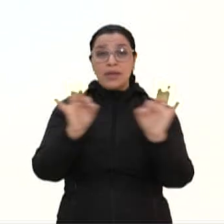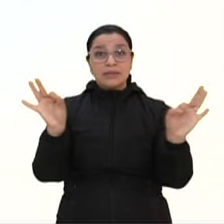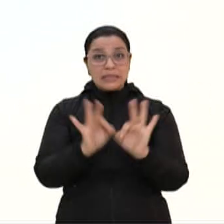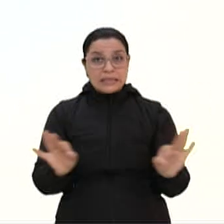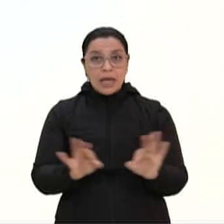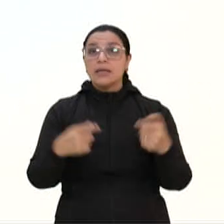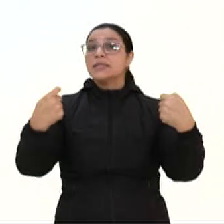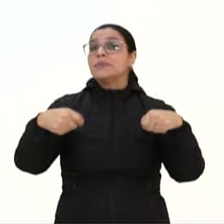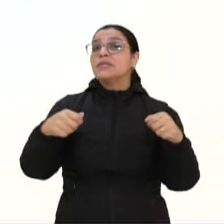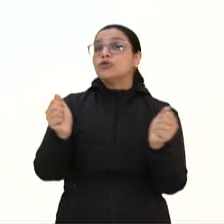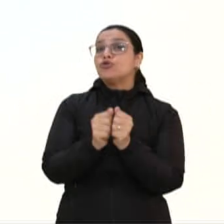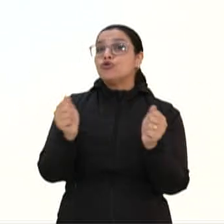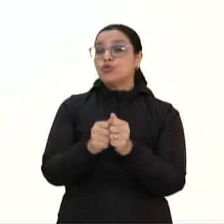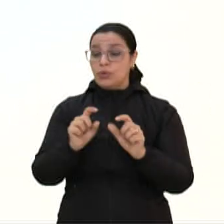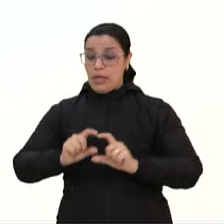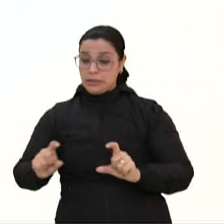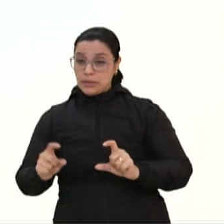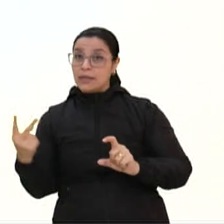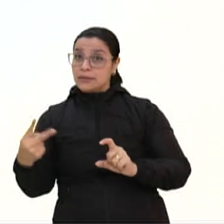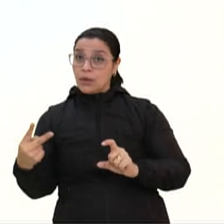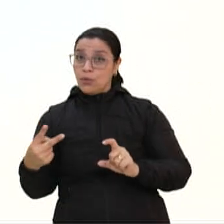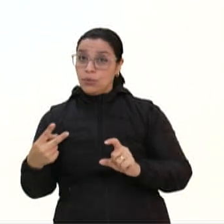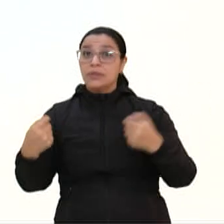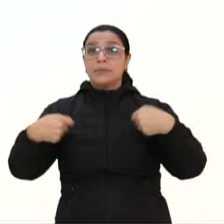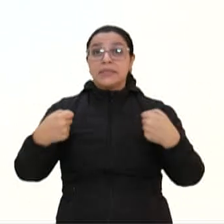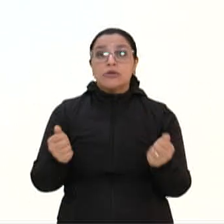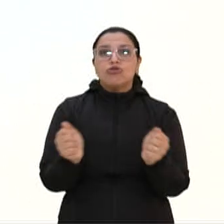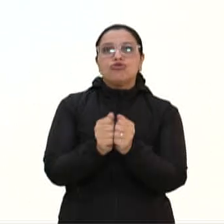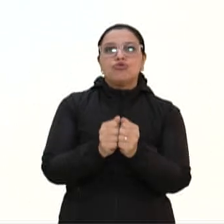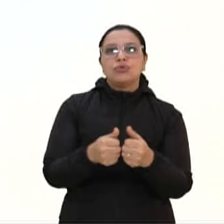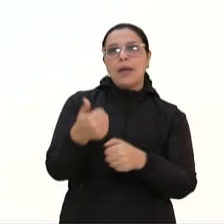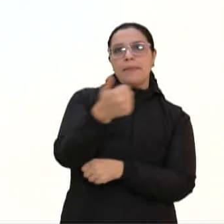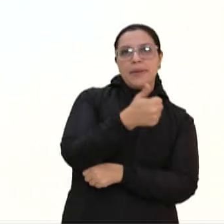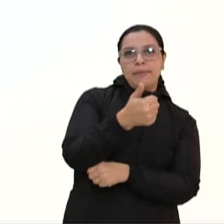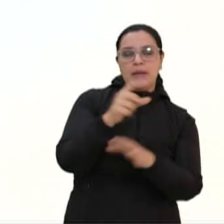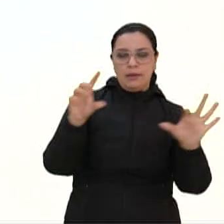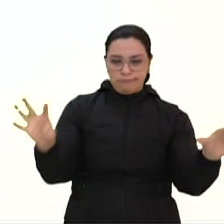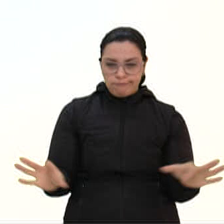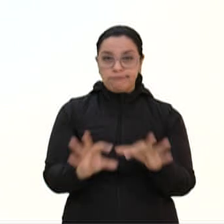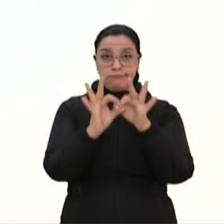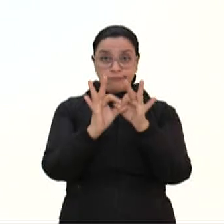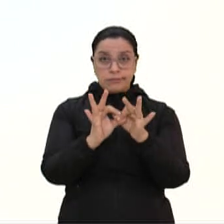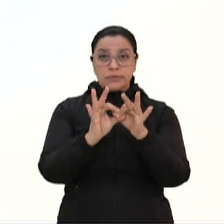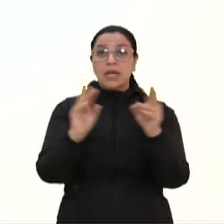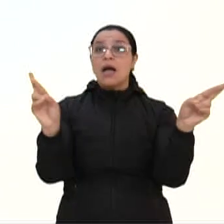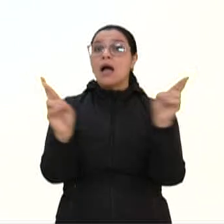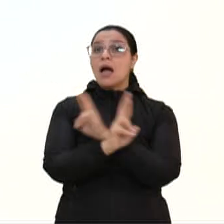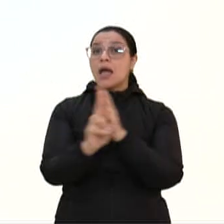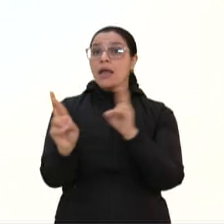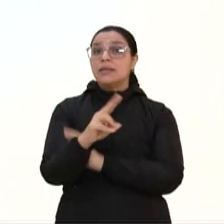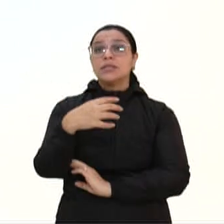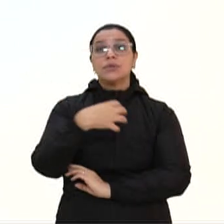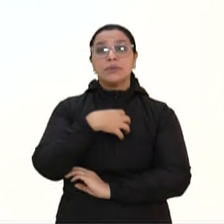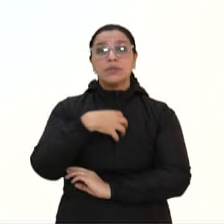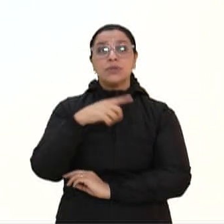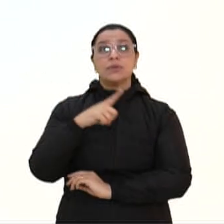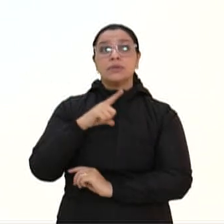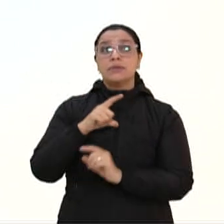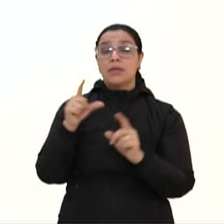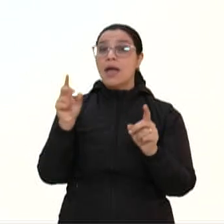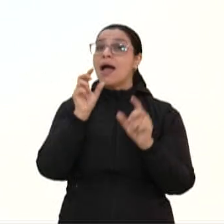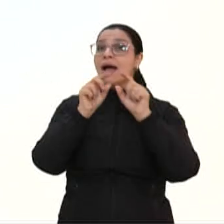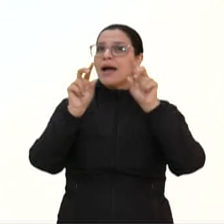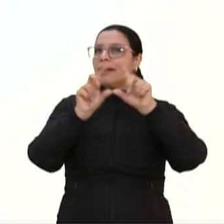de dependência da primeira oração. Qual é o tipo de relação de sentido há entre as orações